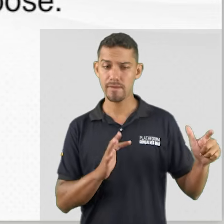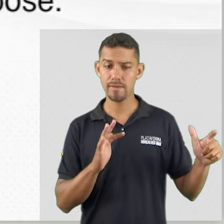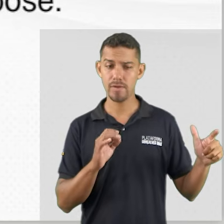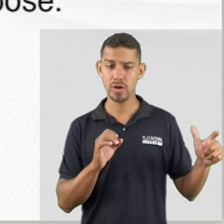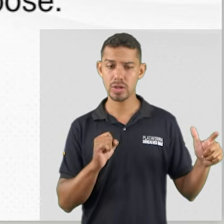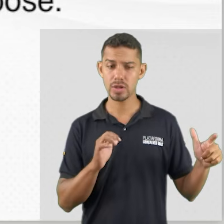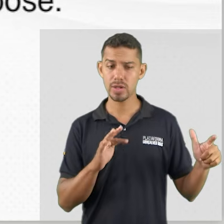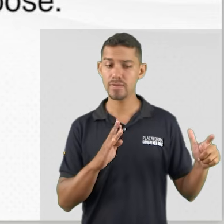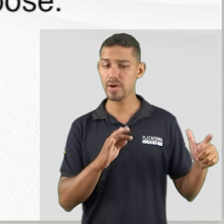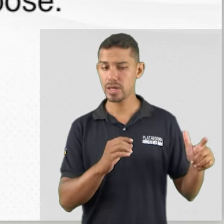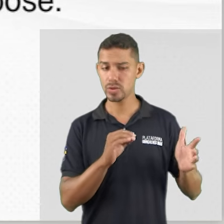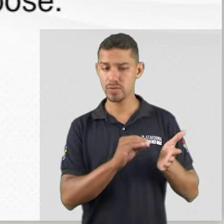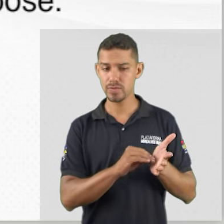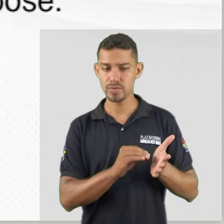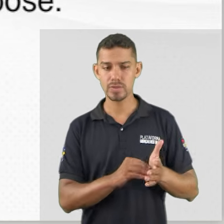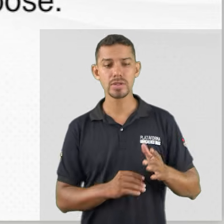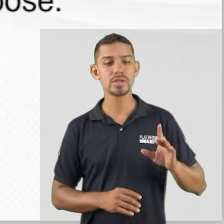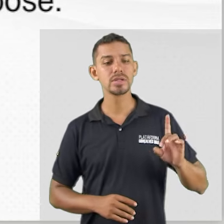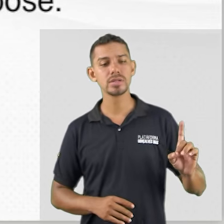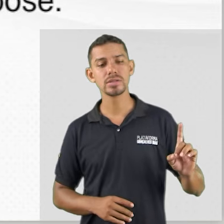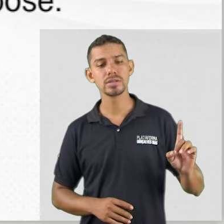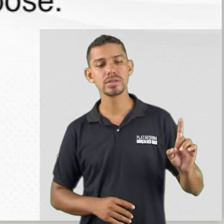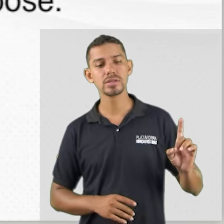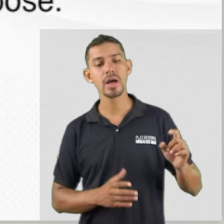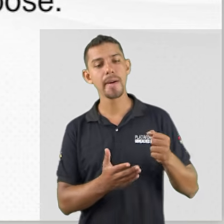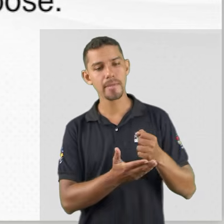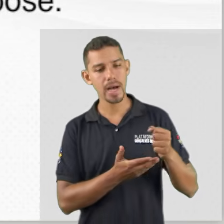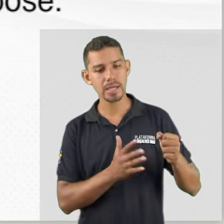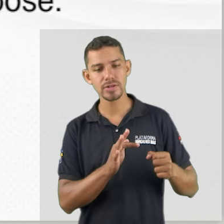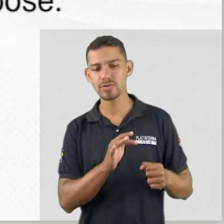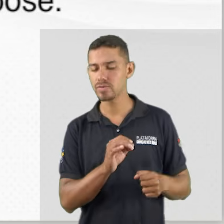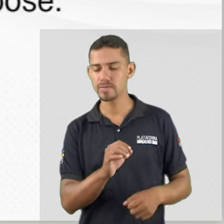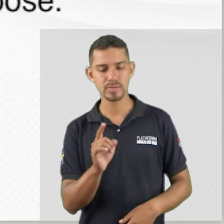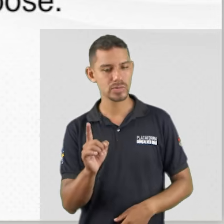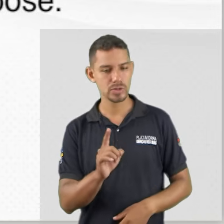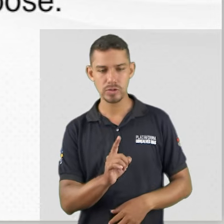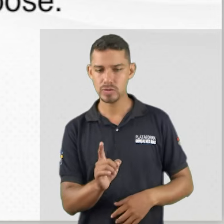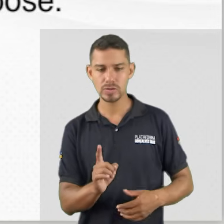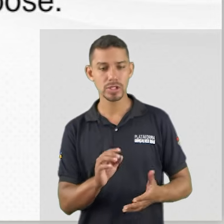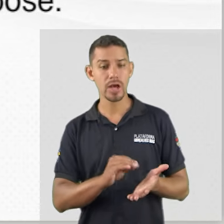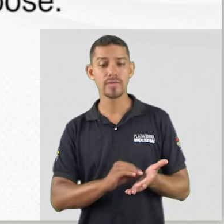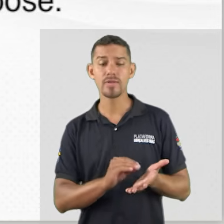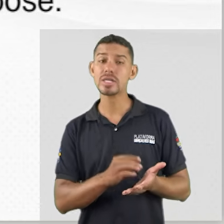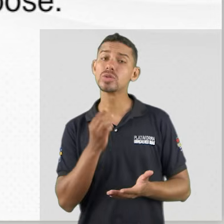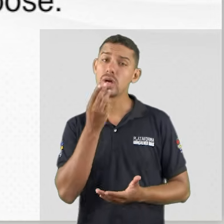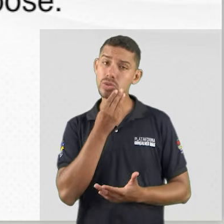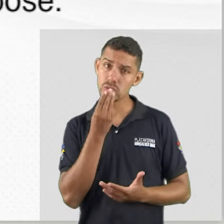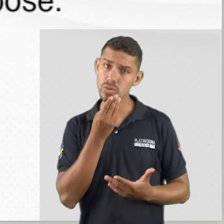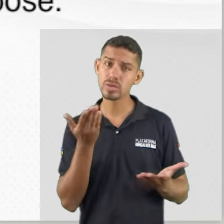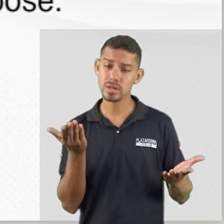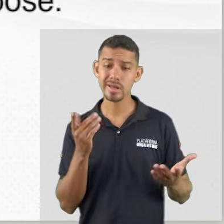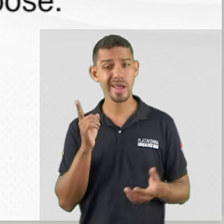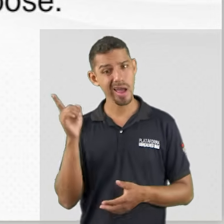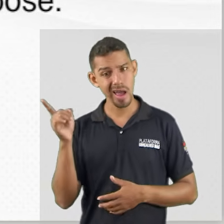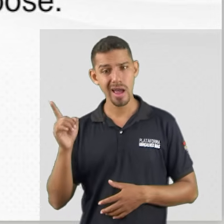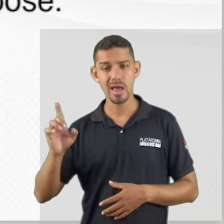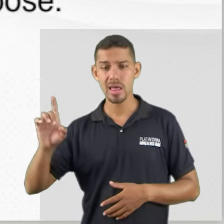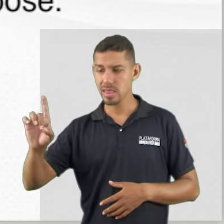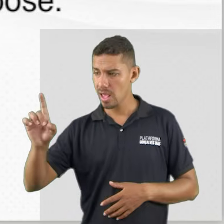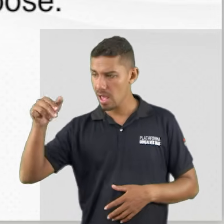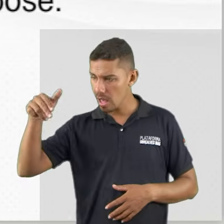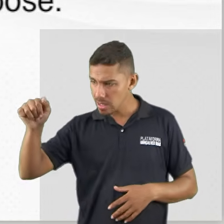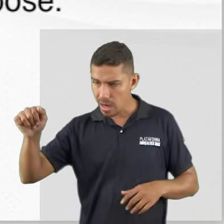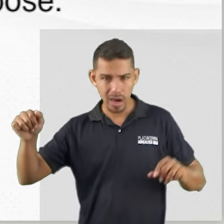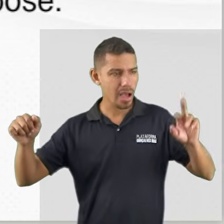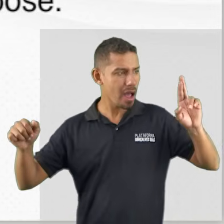sem fosfato. Em letra D, base e fosfato apenas. Não, tá faltando o açúcar, né? Que inclusive é o que dá o nome das